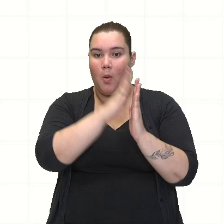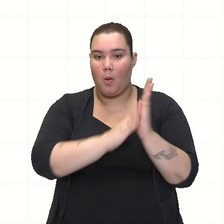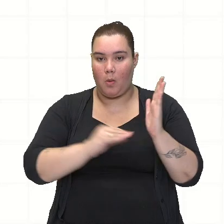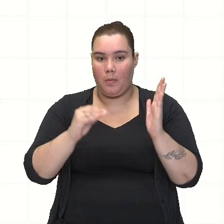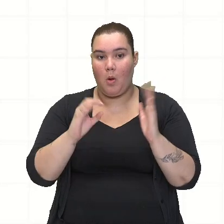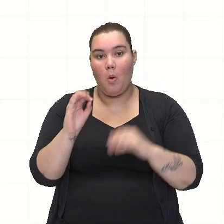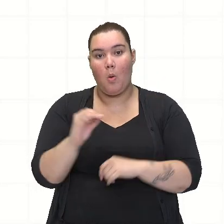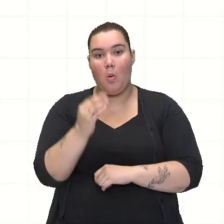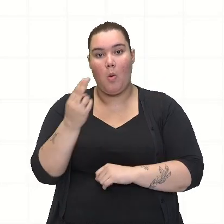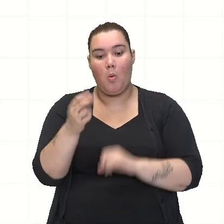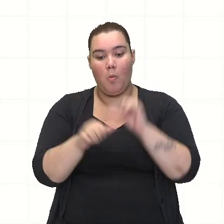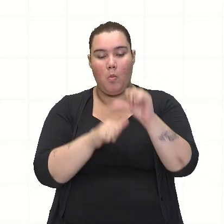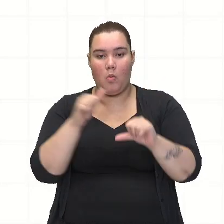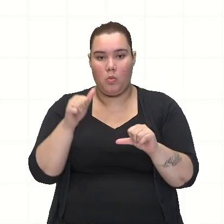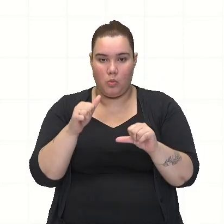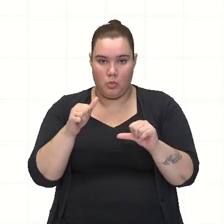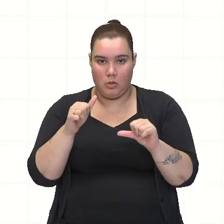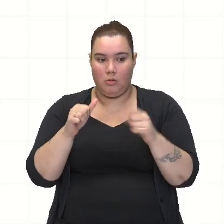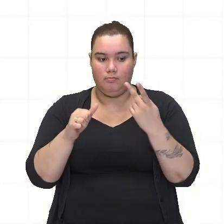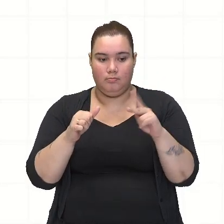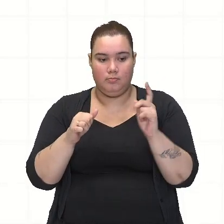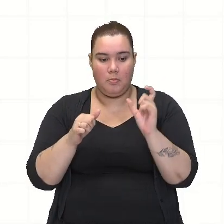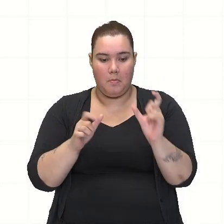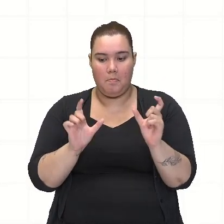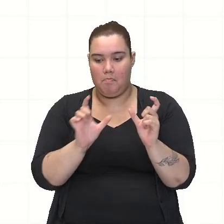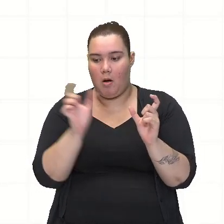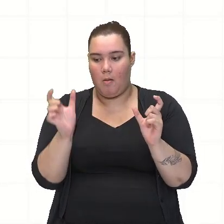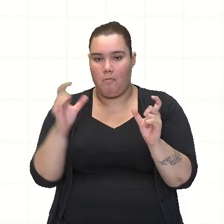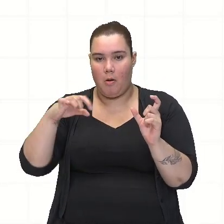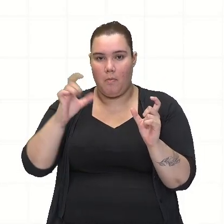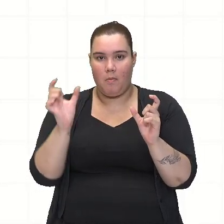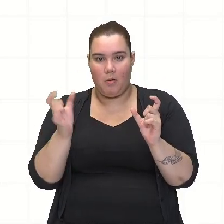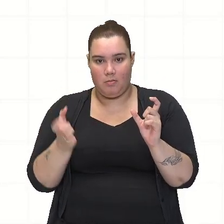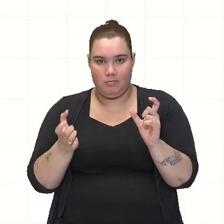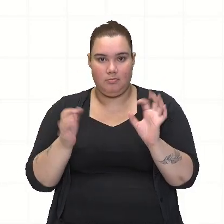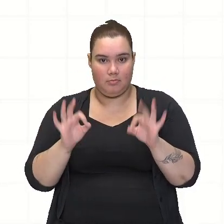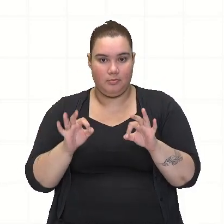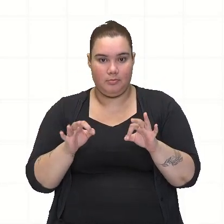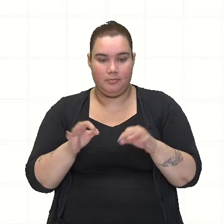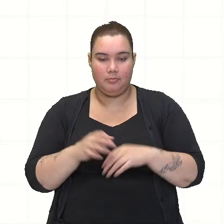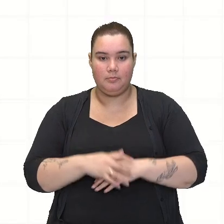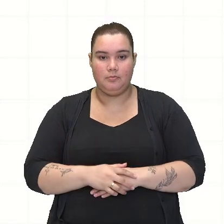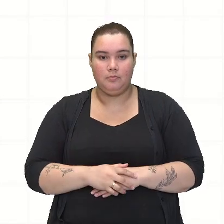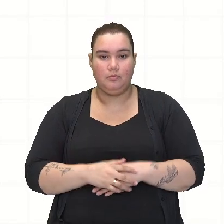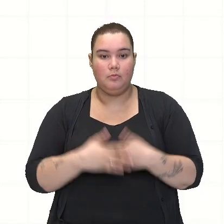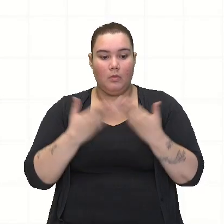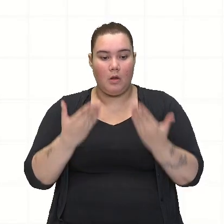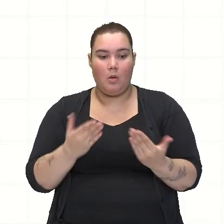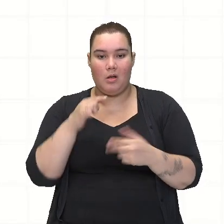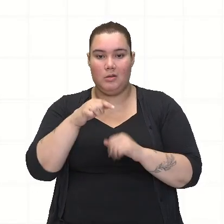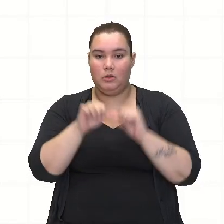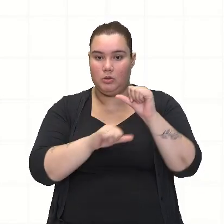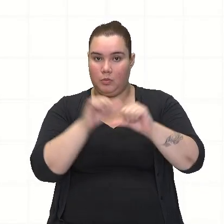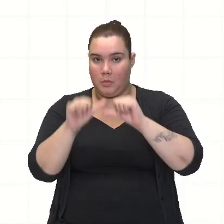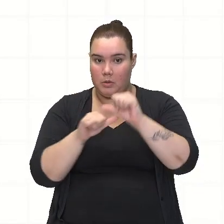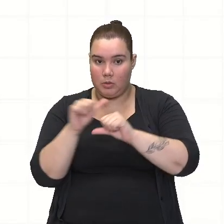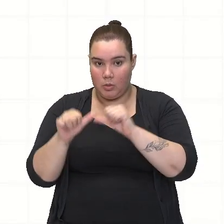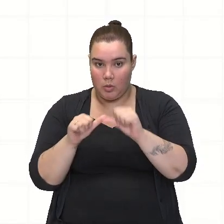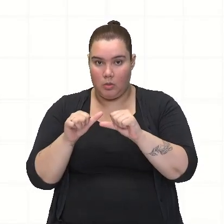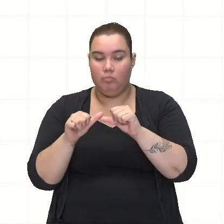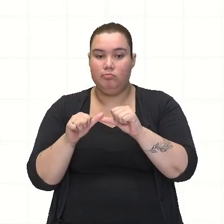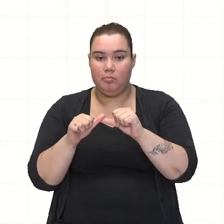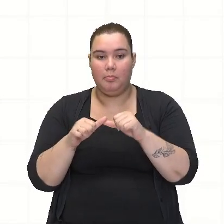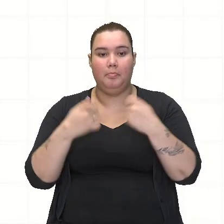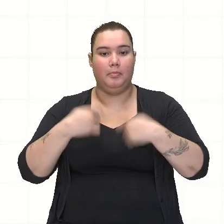ou alterar a sua posição, olha. Então, para realizar estas